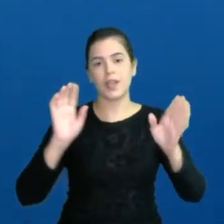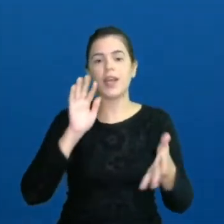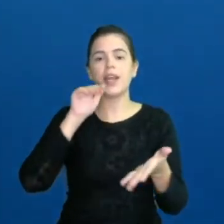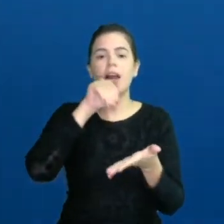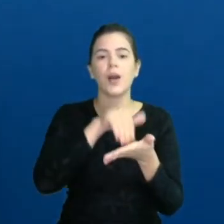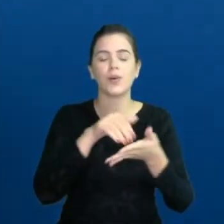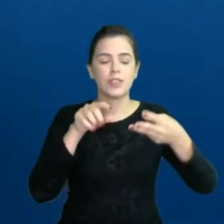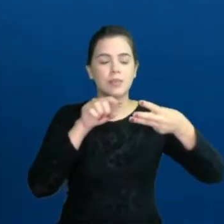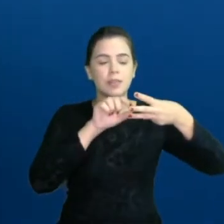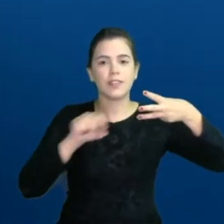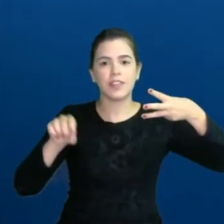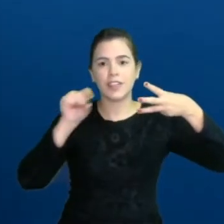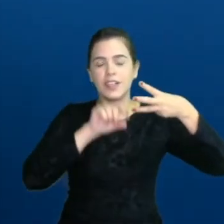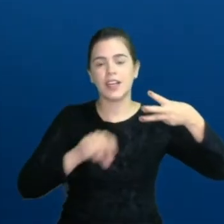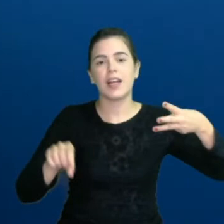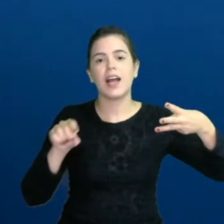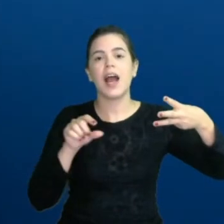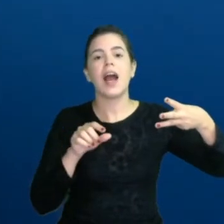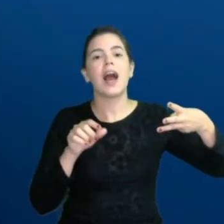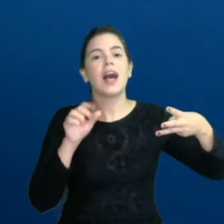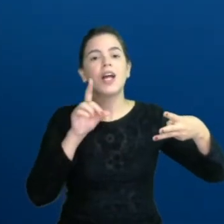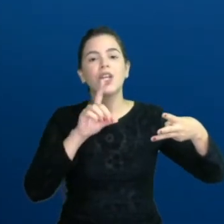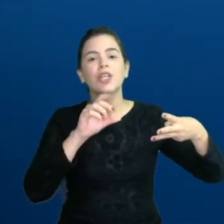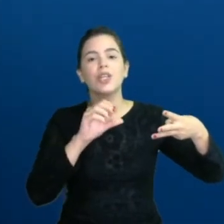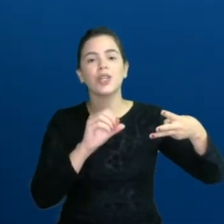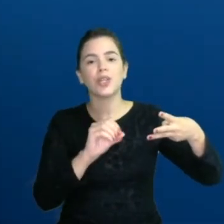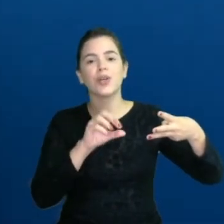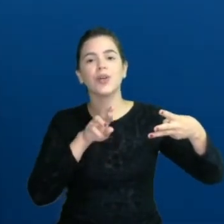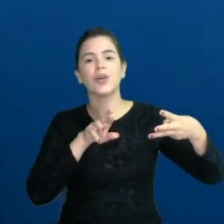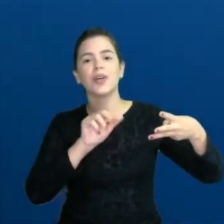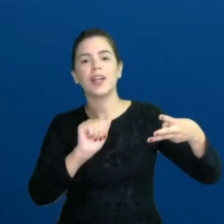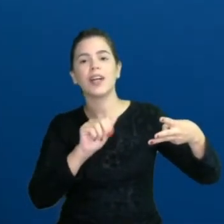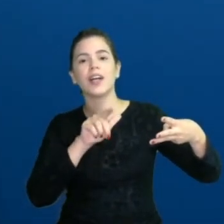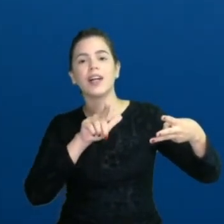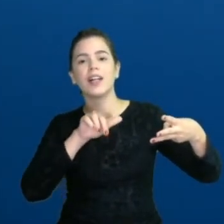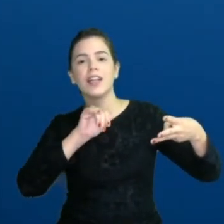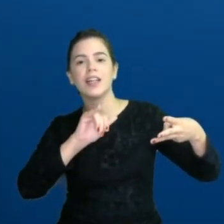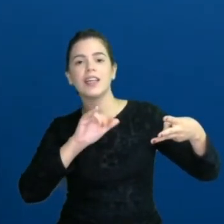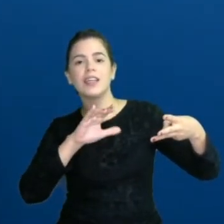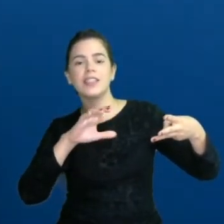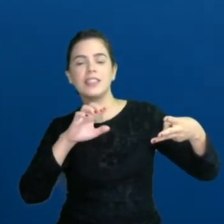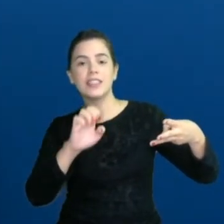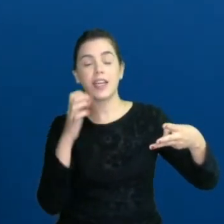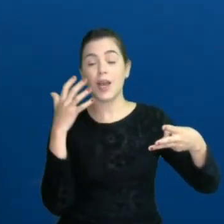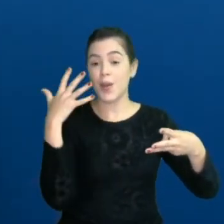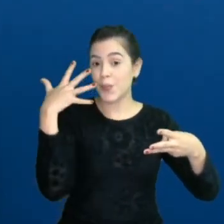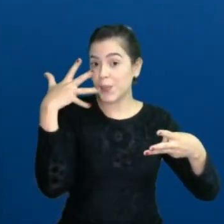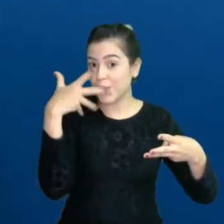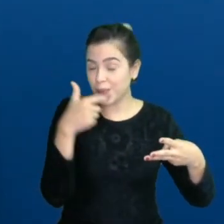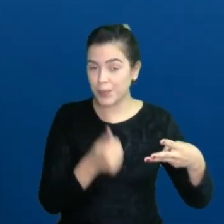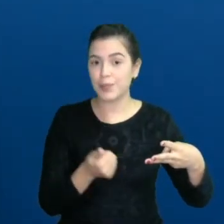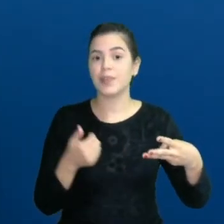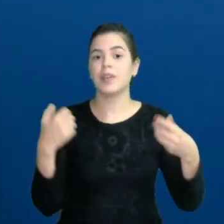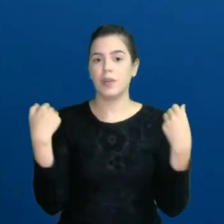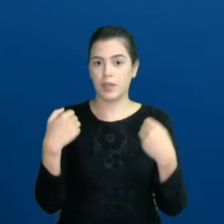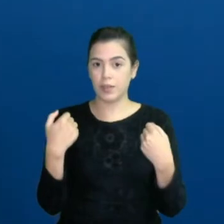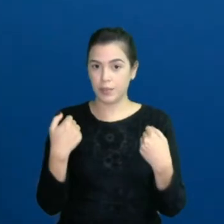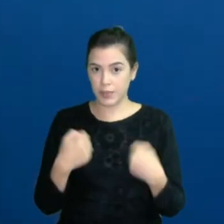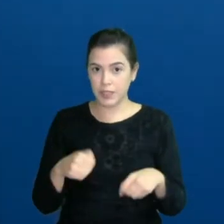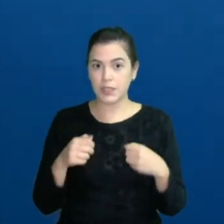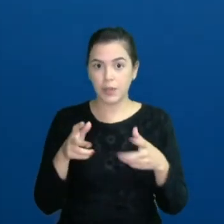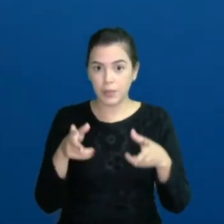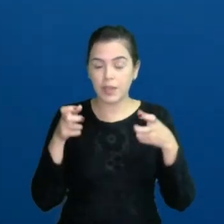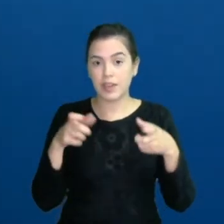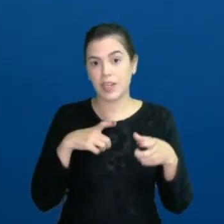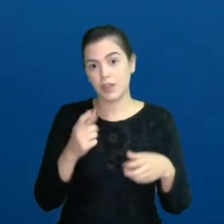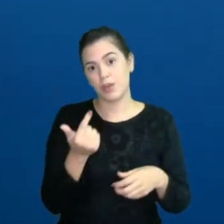A dona Doralice é muito bonita. Eu também tenho 2 palavrinhas com a letra D e vocês vão